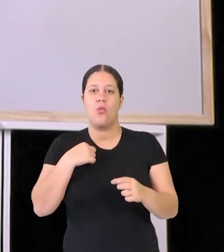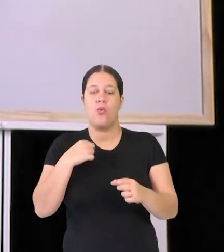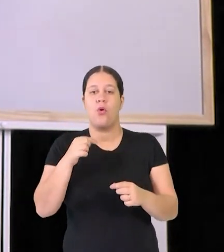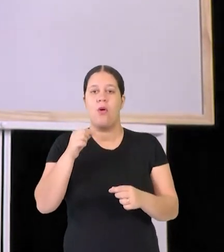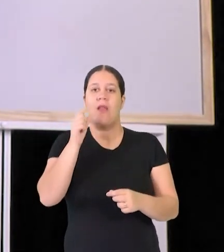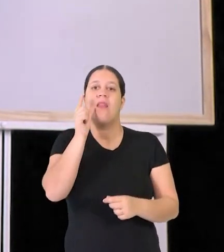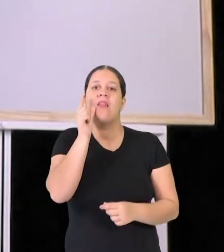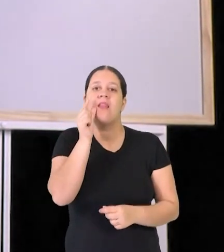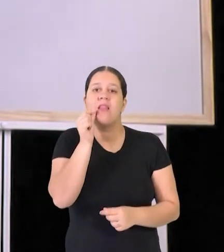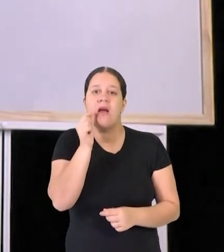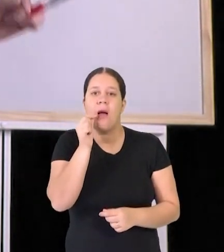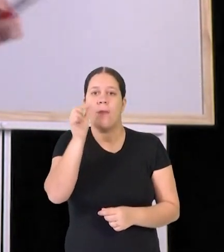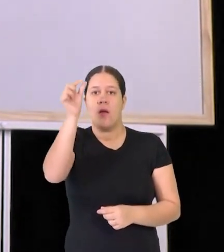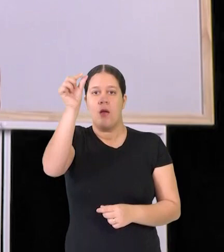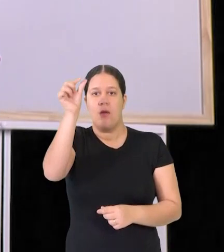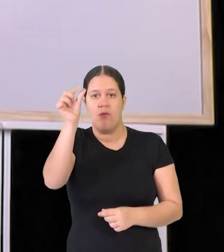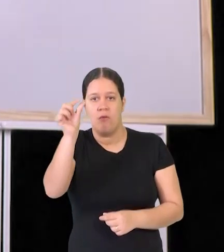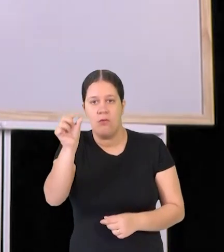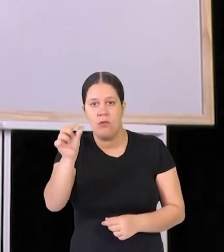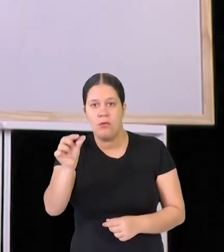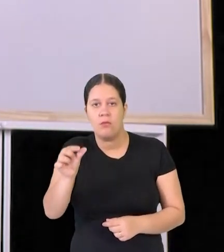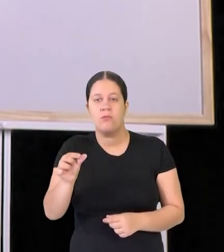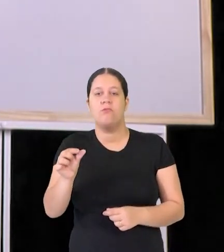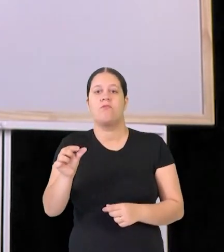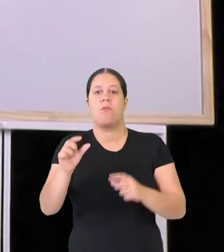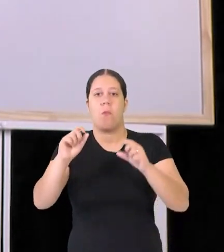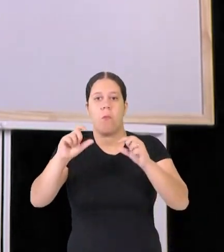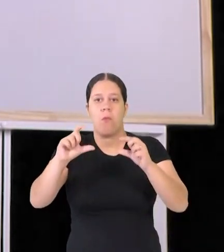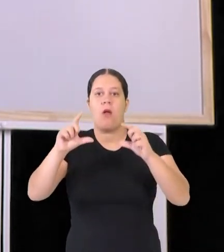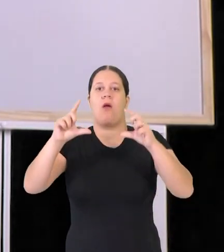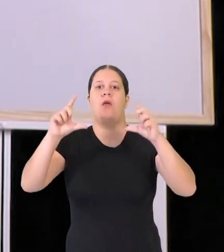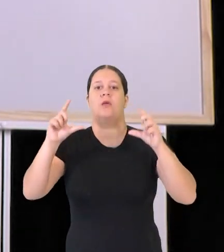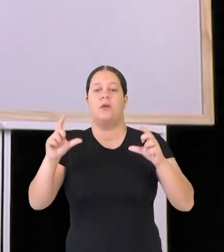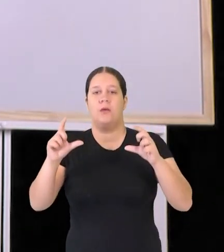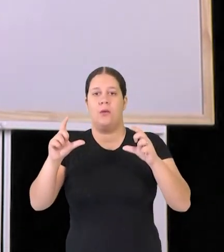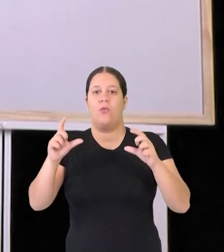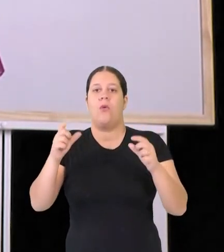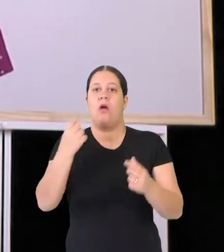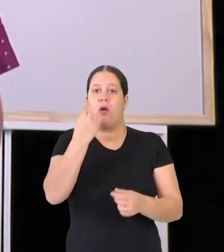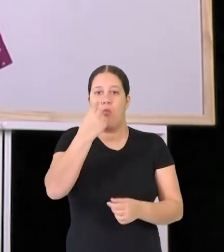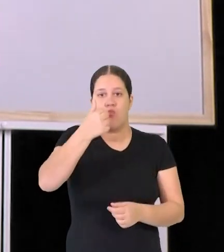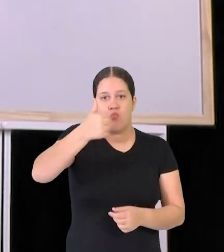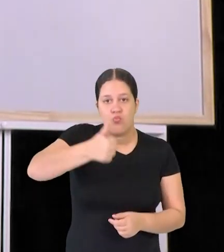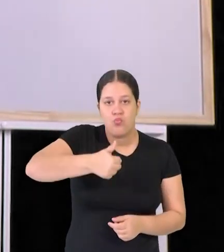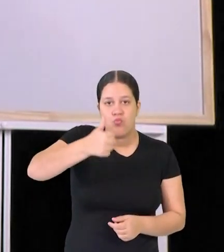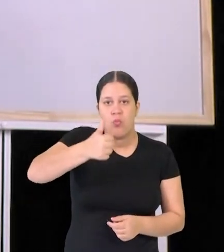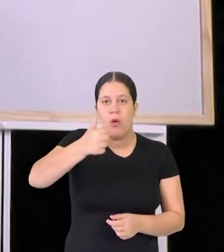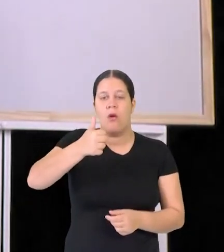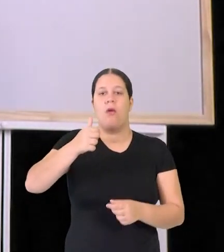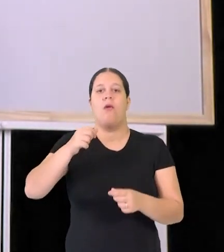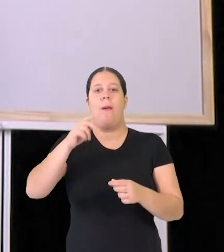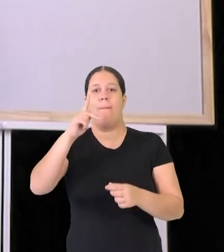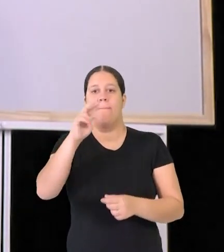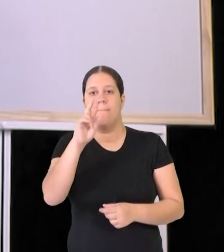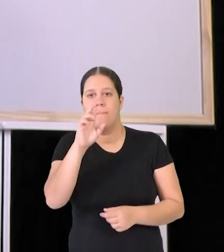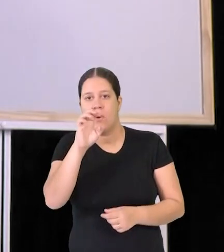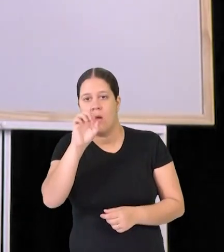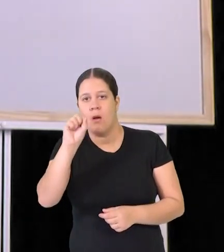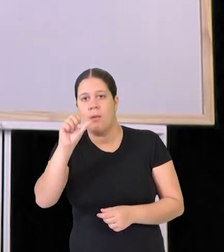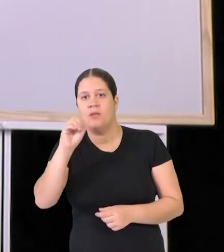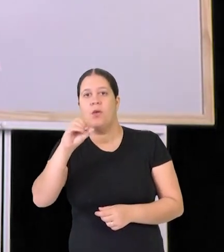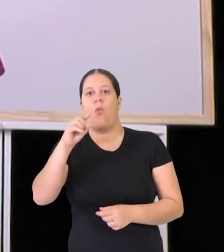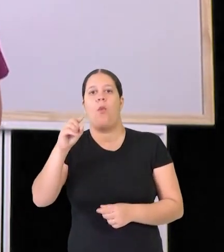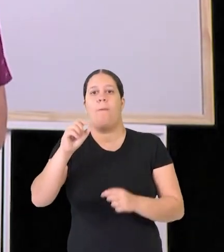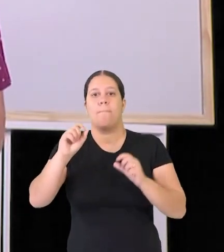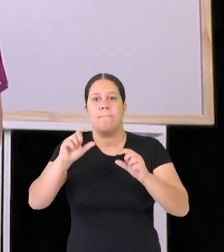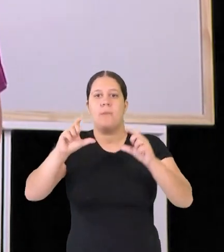lápis em pé, ele vai descer porque a pressão foi o quê? Maior. Então, na situação 1, a pressão é maior do que na